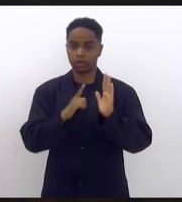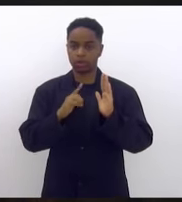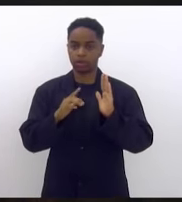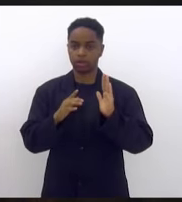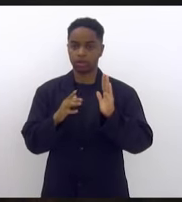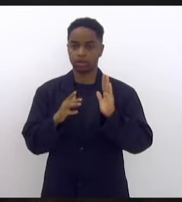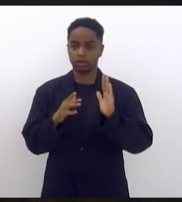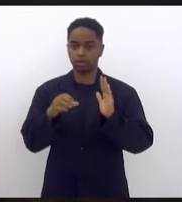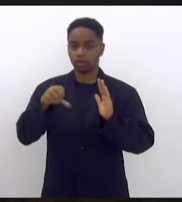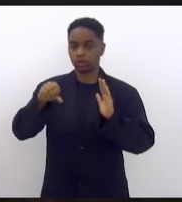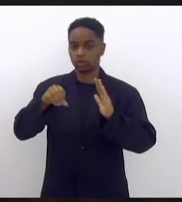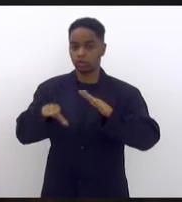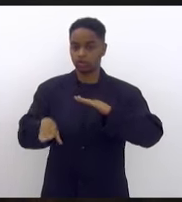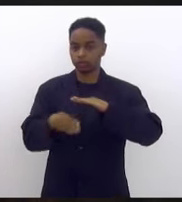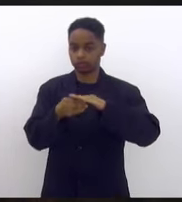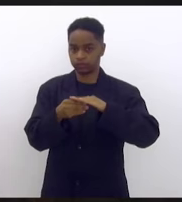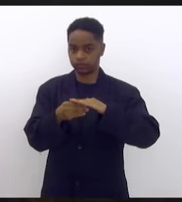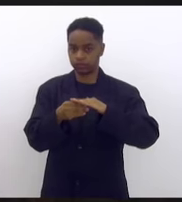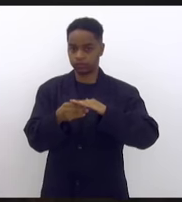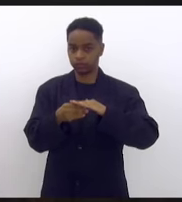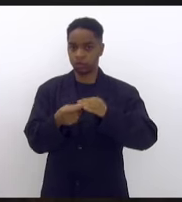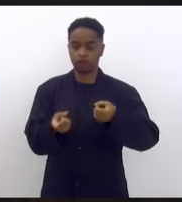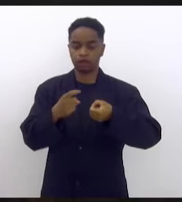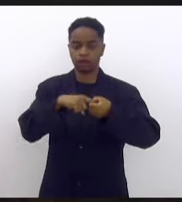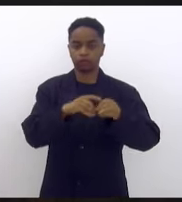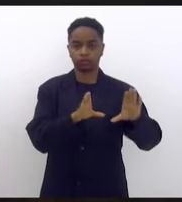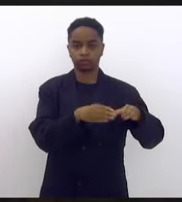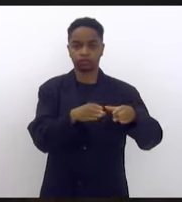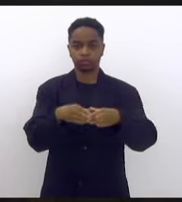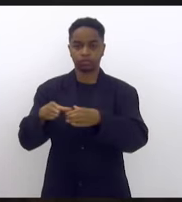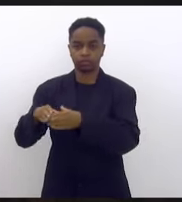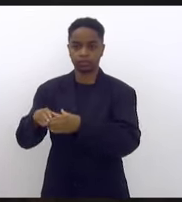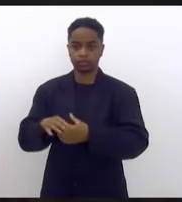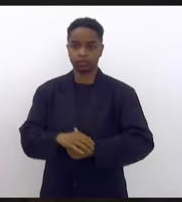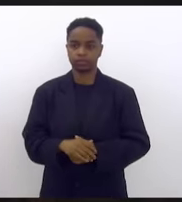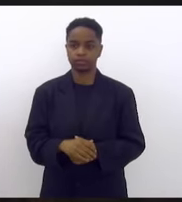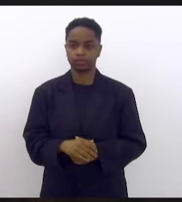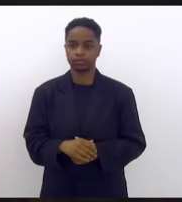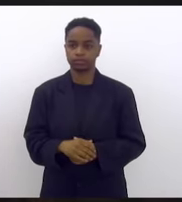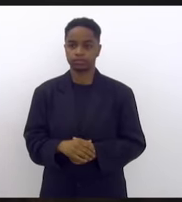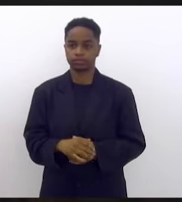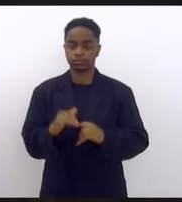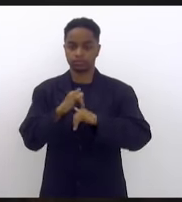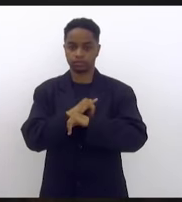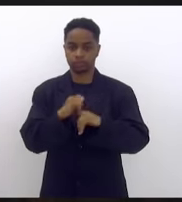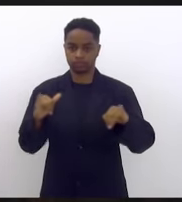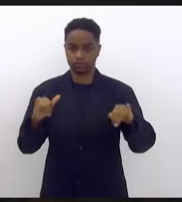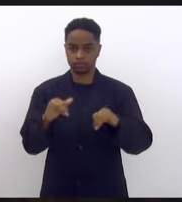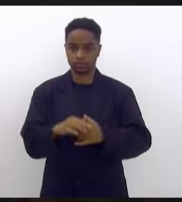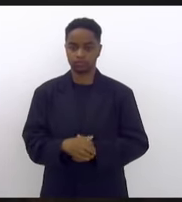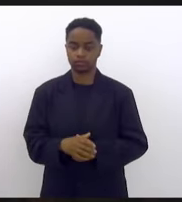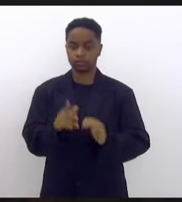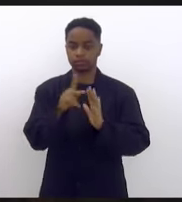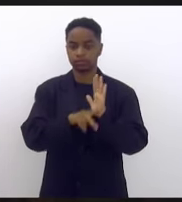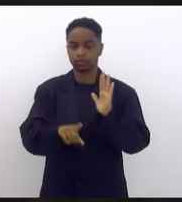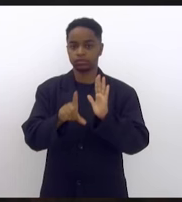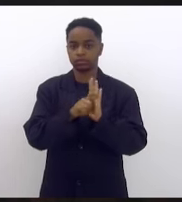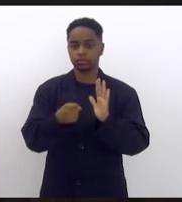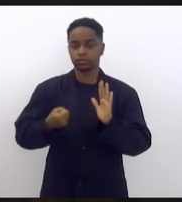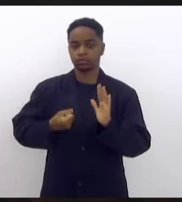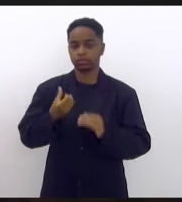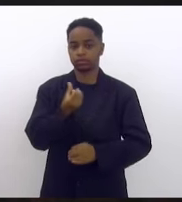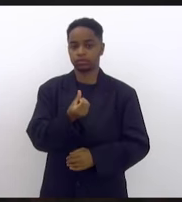recebeu 9 emendas e retorna às comissões técnicas. Anuncio projeto de lei